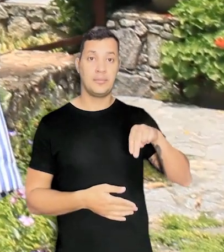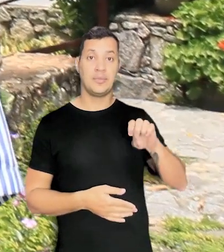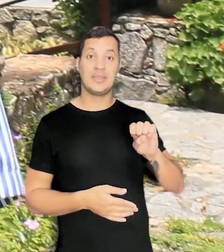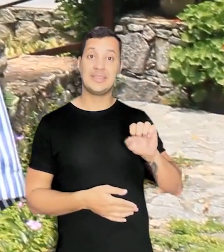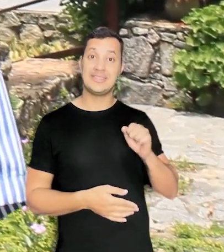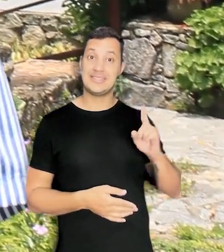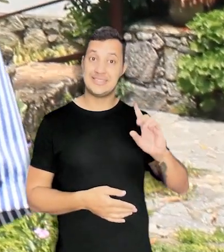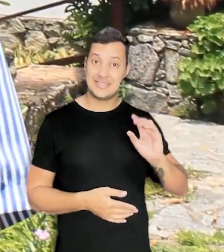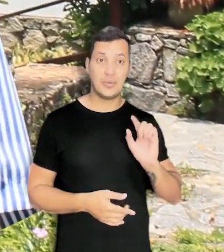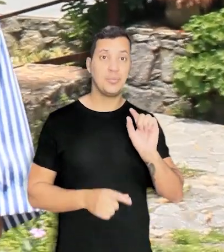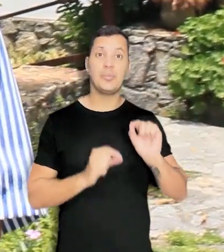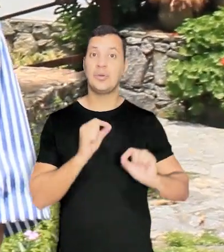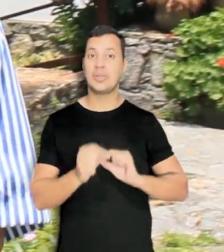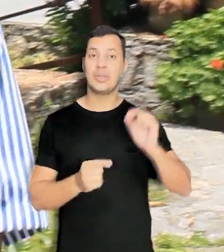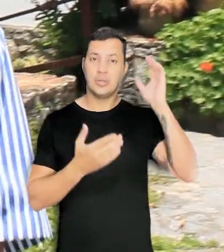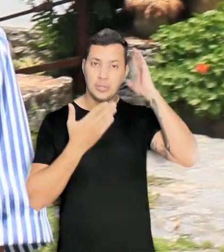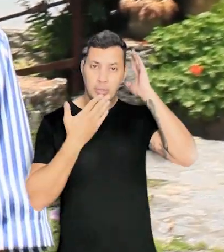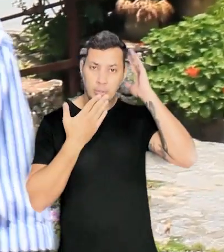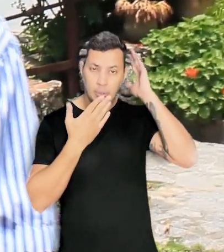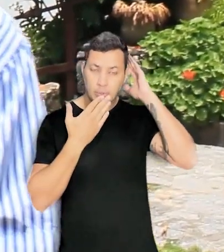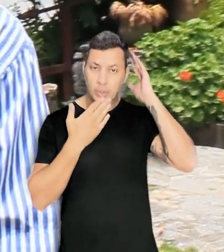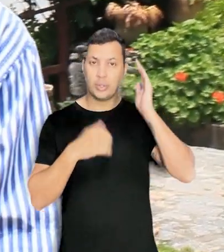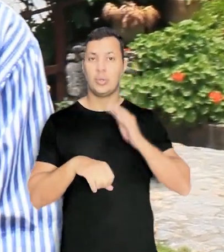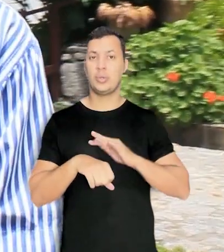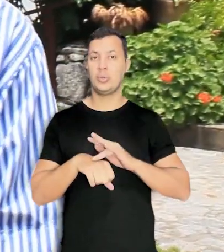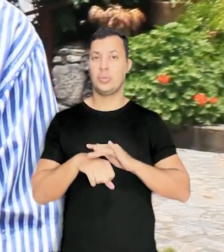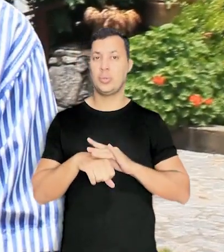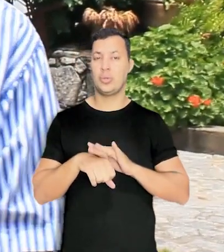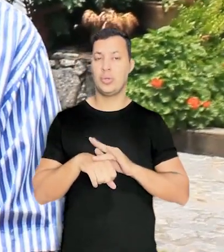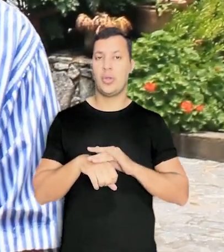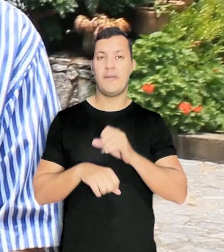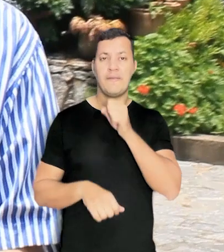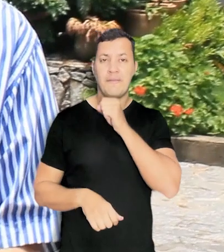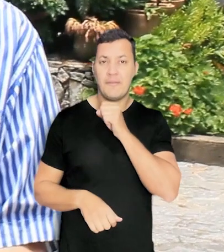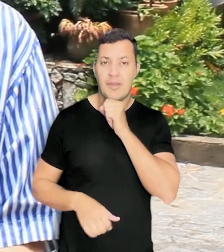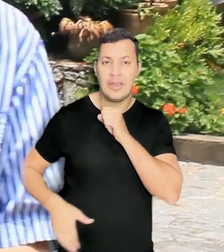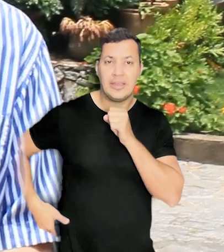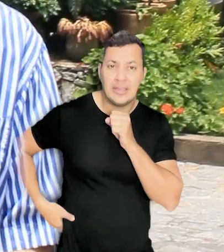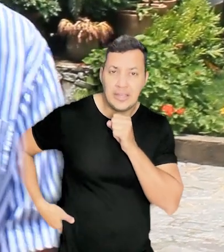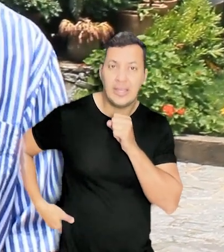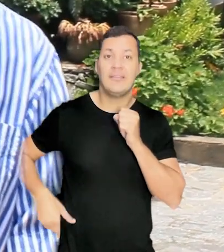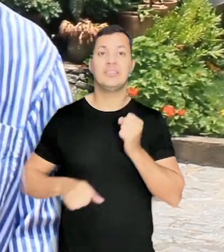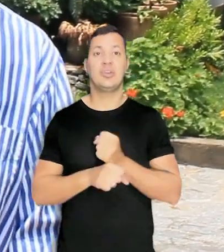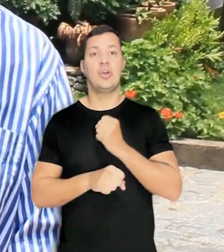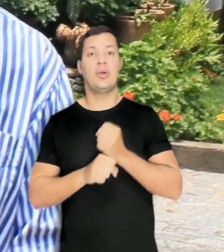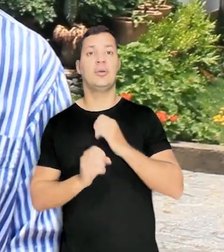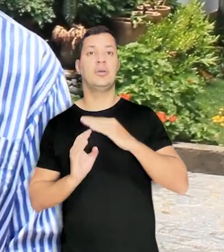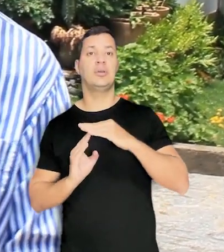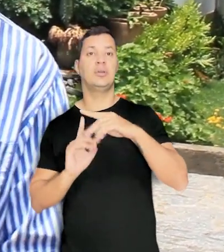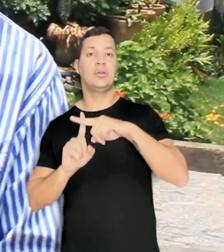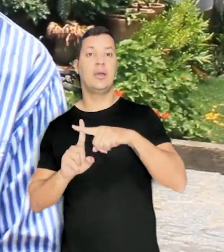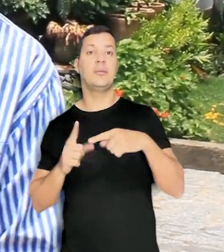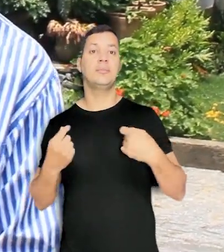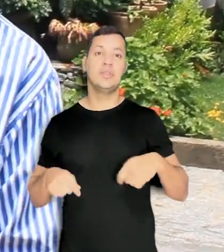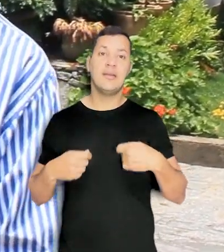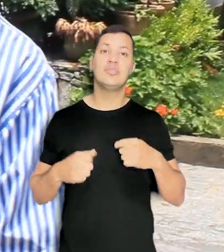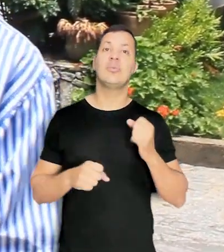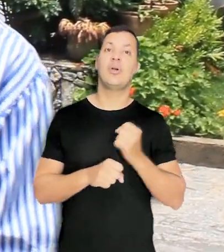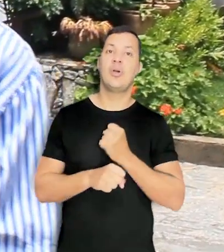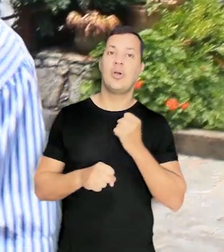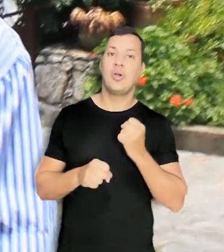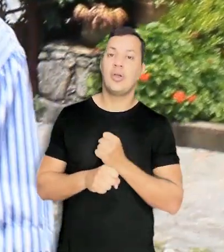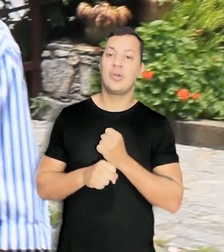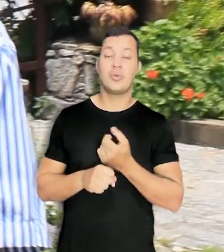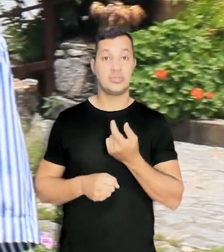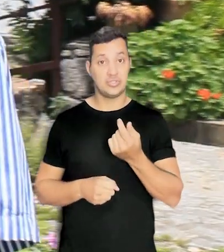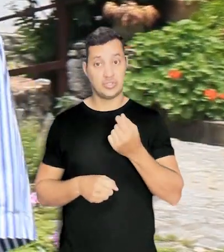idosos e doentes. Então, toda a verba era... E também para fazer obra nas igrejas. De vez em quando a igreja precisava de uma obra, e era com